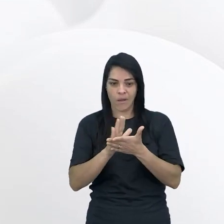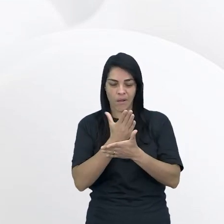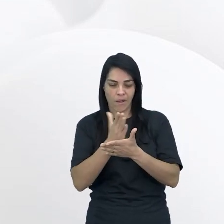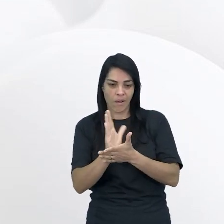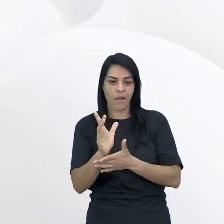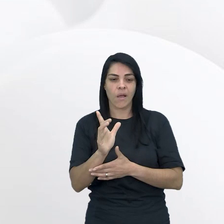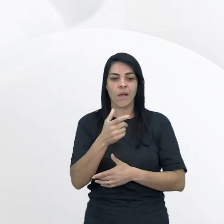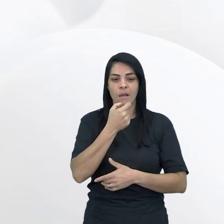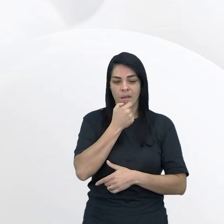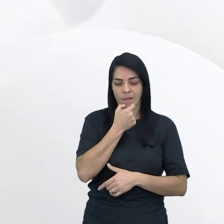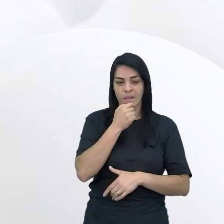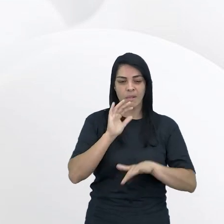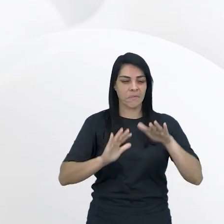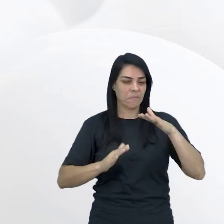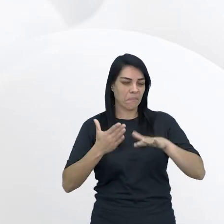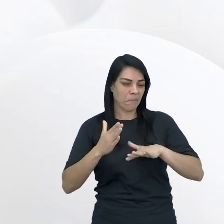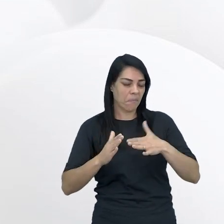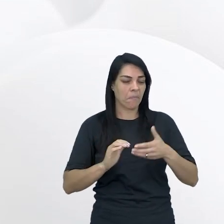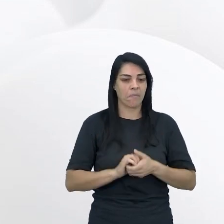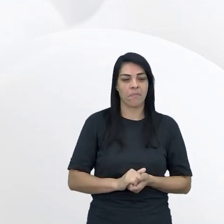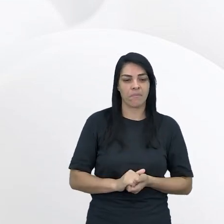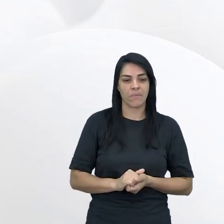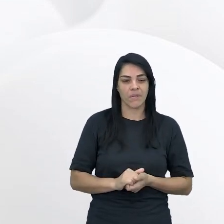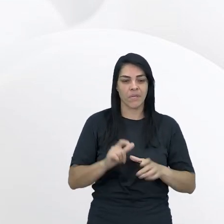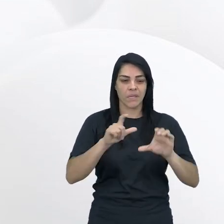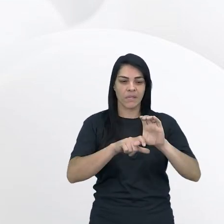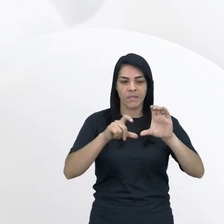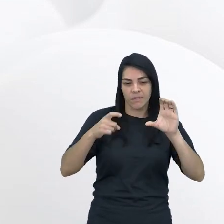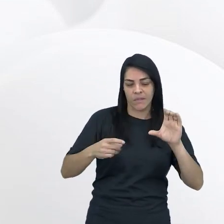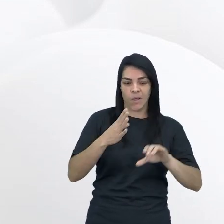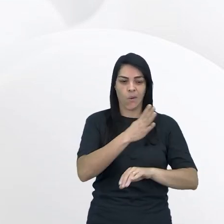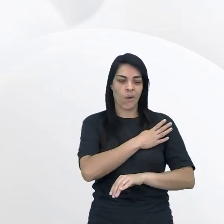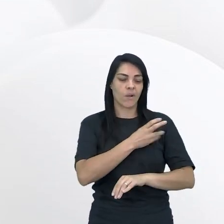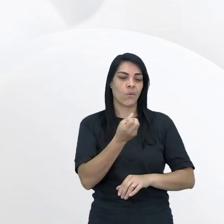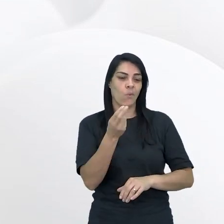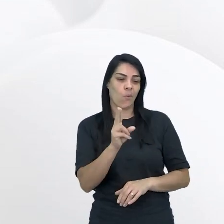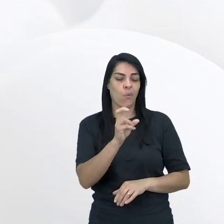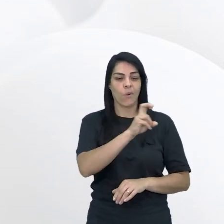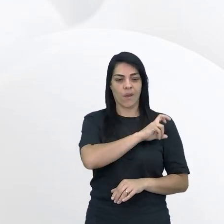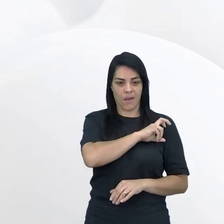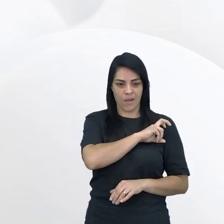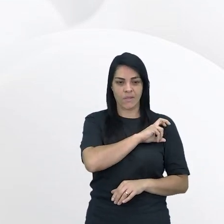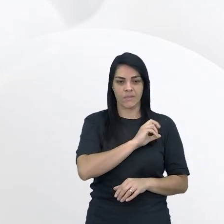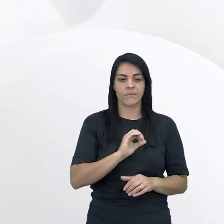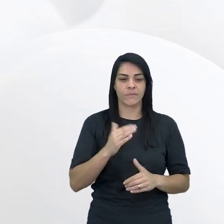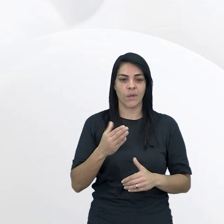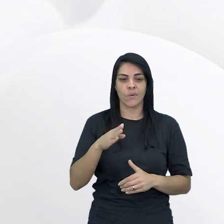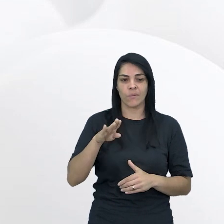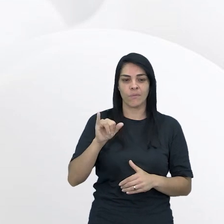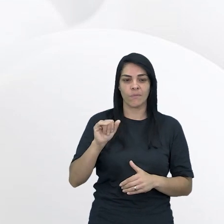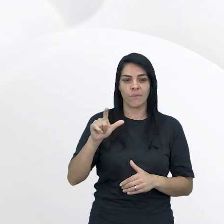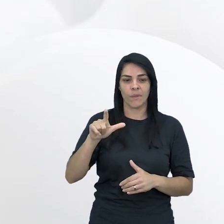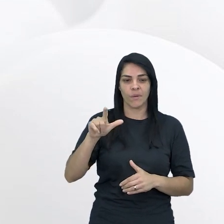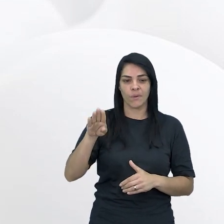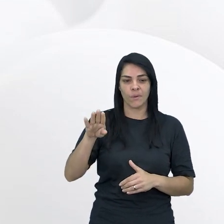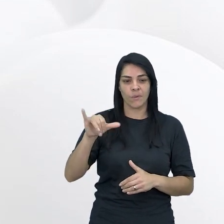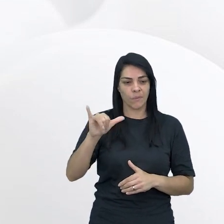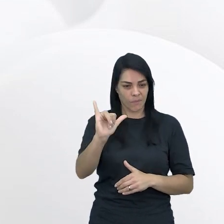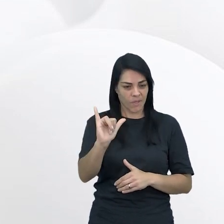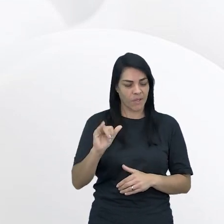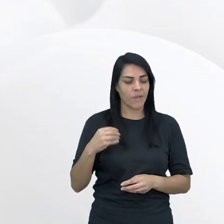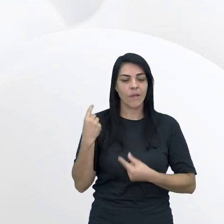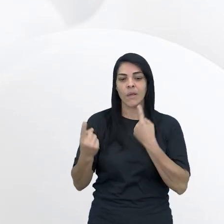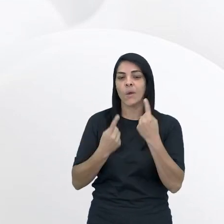inglês, independente de ser para os quartos e quintos anos, tá? Então, o Bilby, E aí, qual que